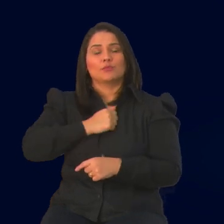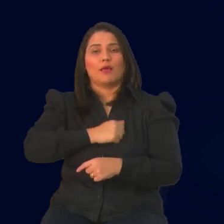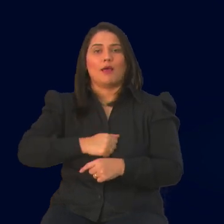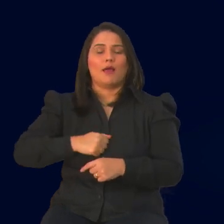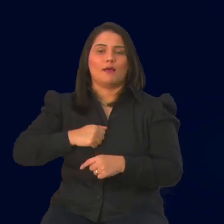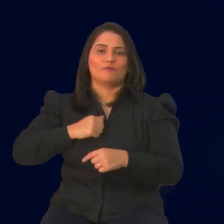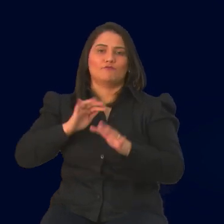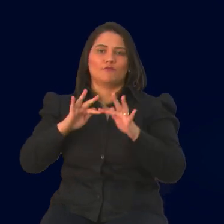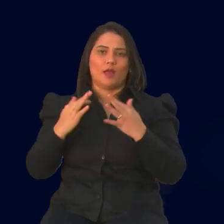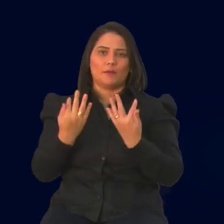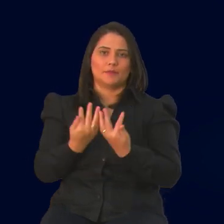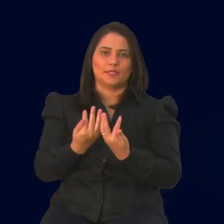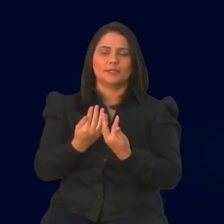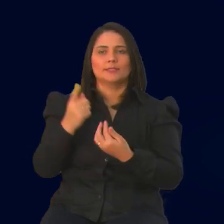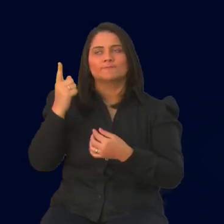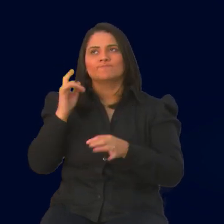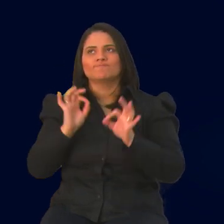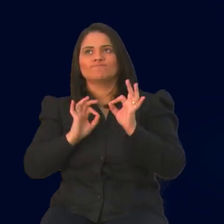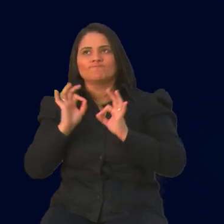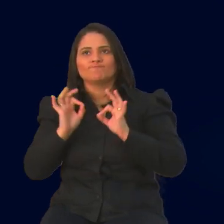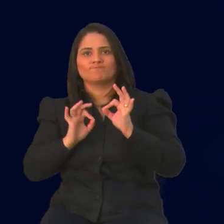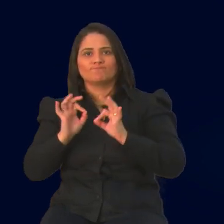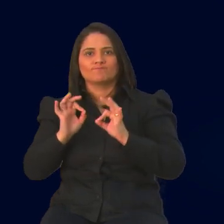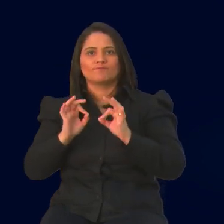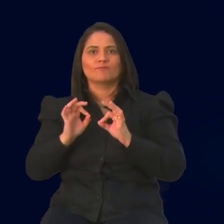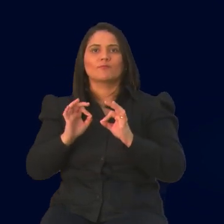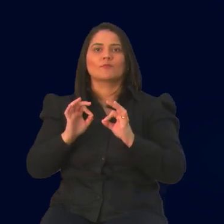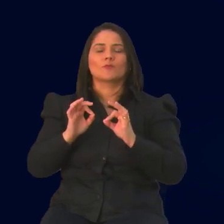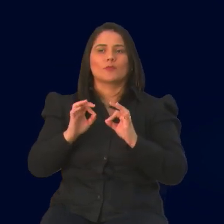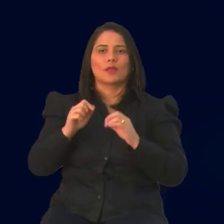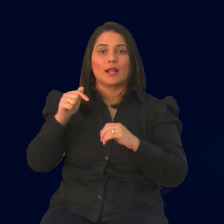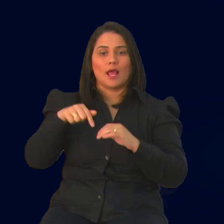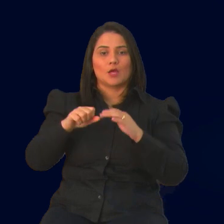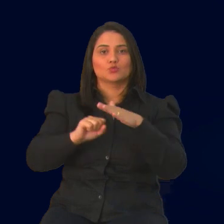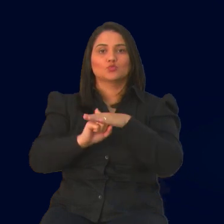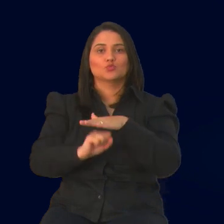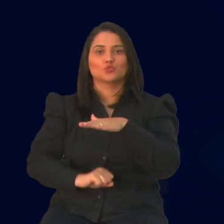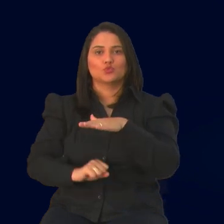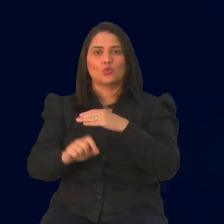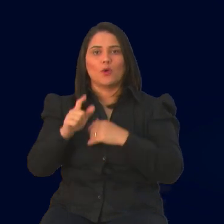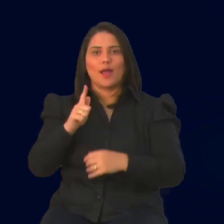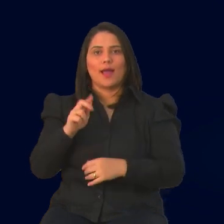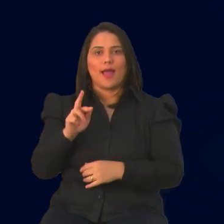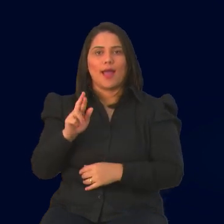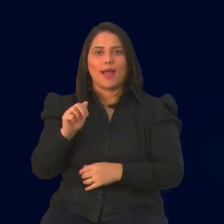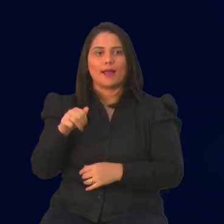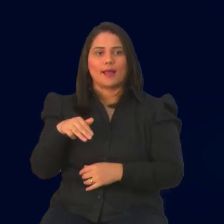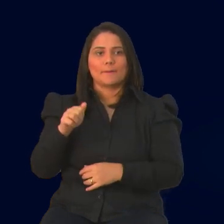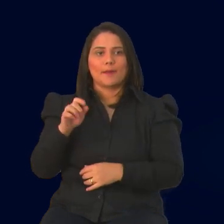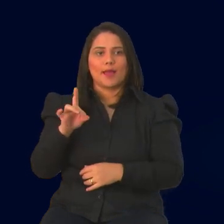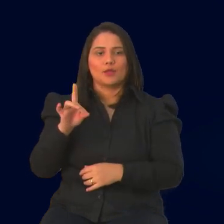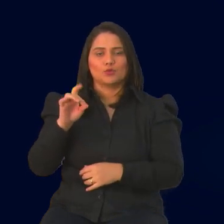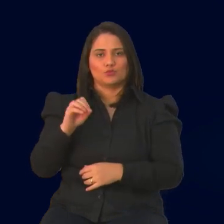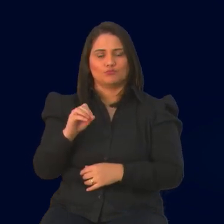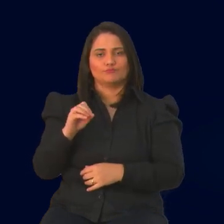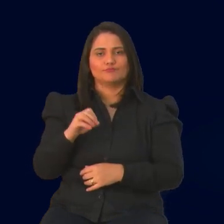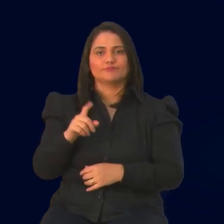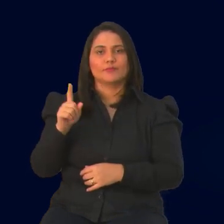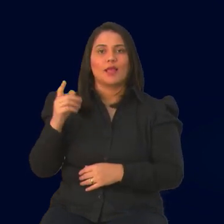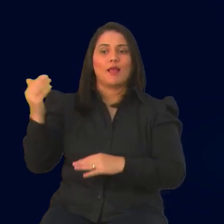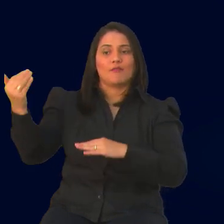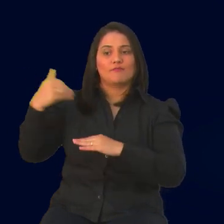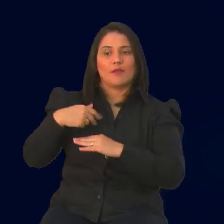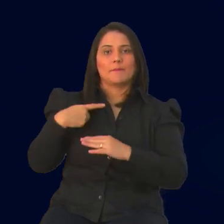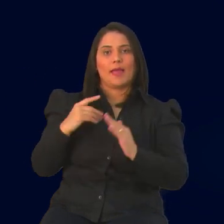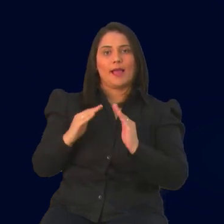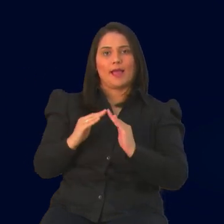está fazendo planos de abrir uma clínica lá no sul, lá em Gramado. E ela ficou na minha casa, a última vinda no Brasil,